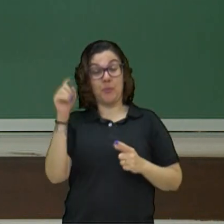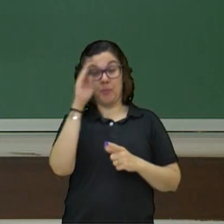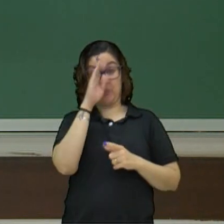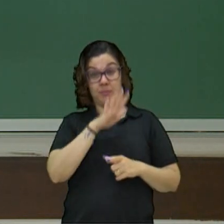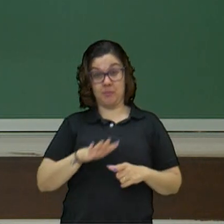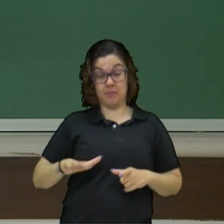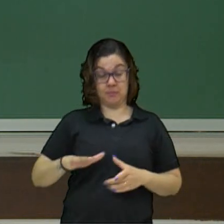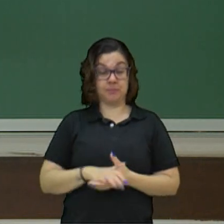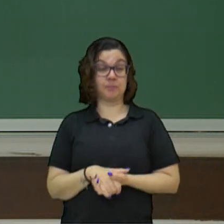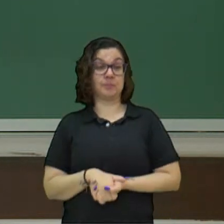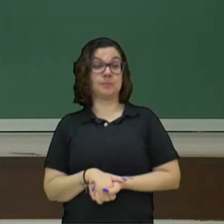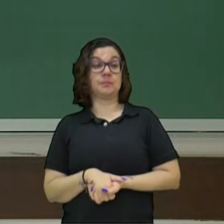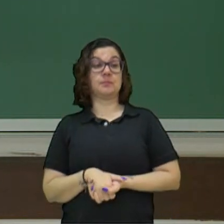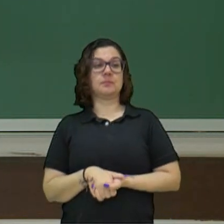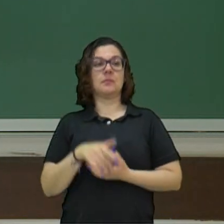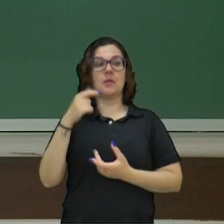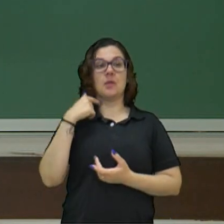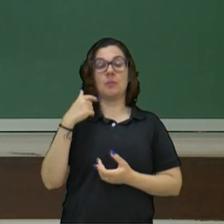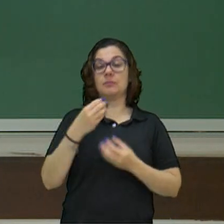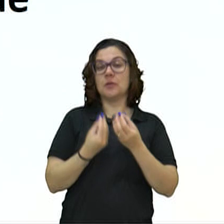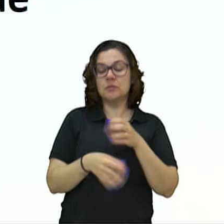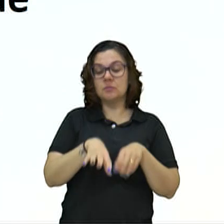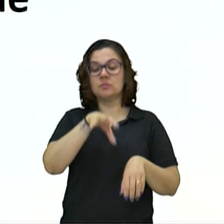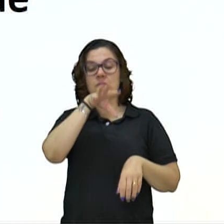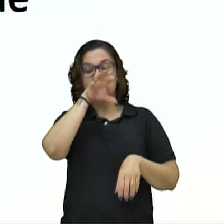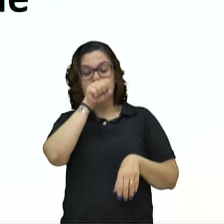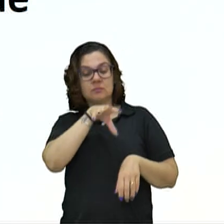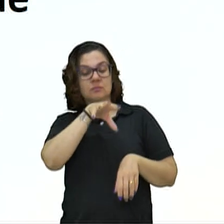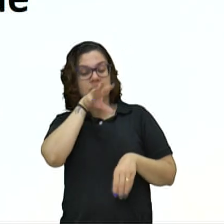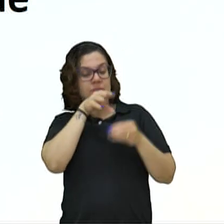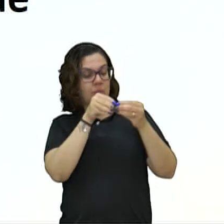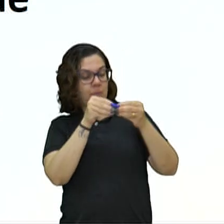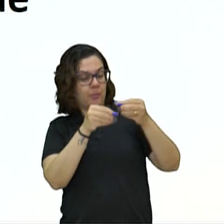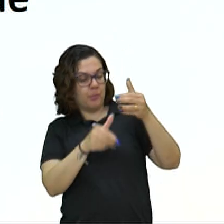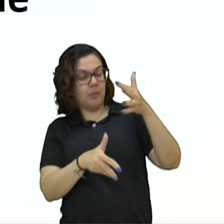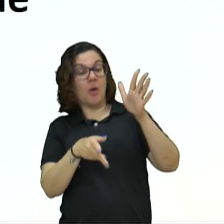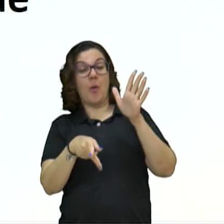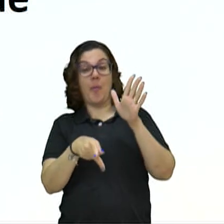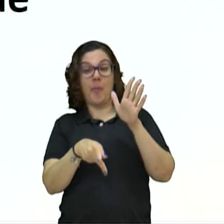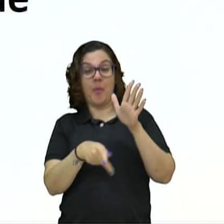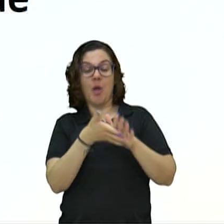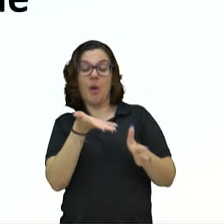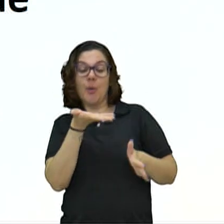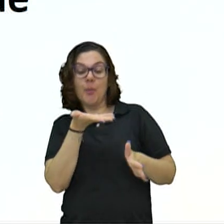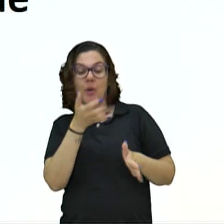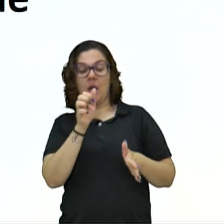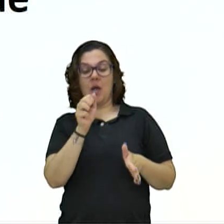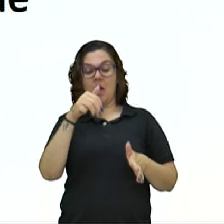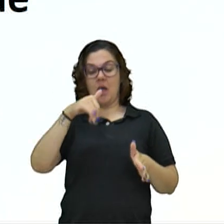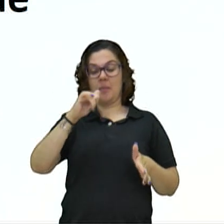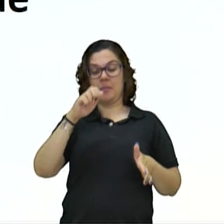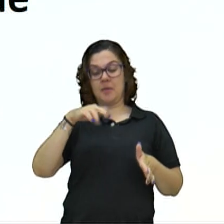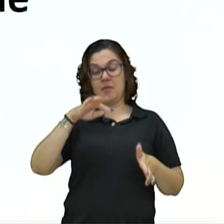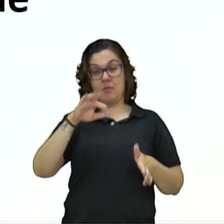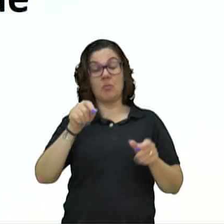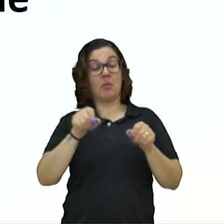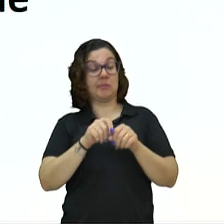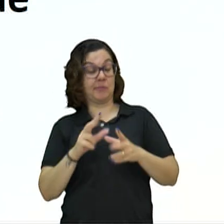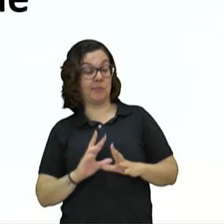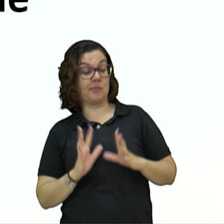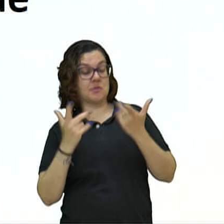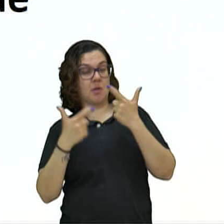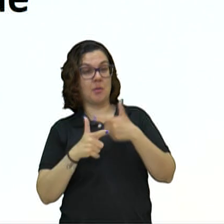país e a inalação prolongada de fibras do amianto pode provocar doenças graves incluindo câncer do pulmão